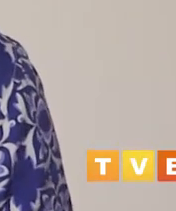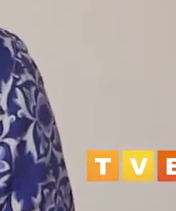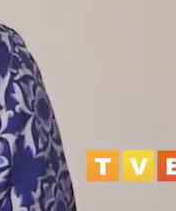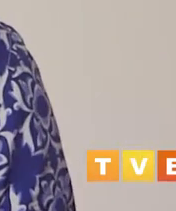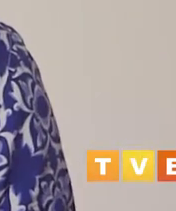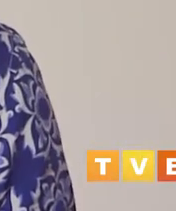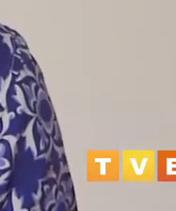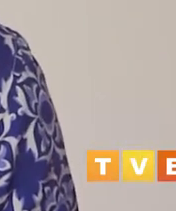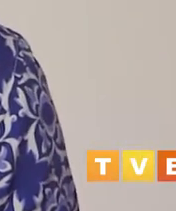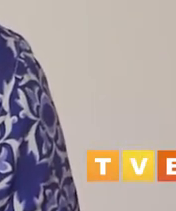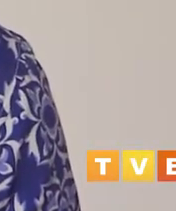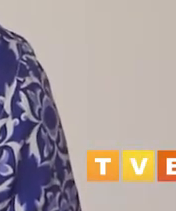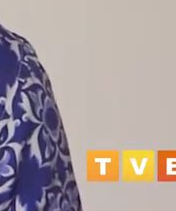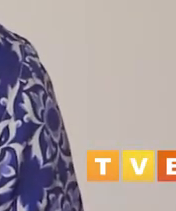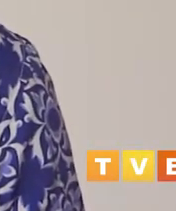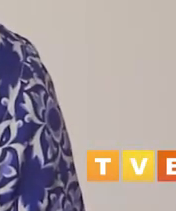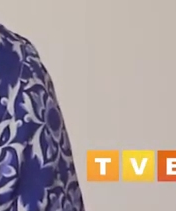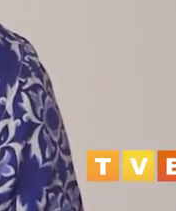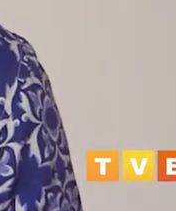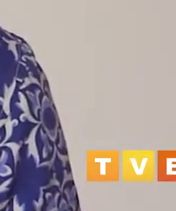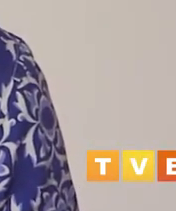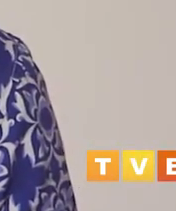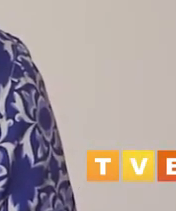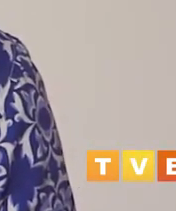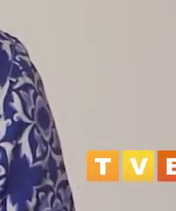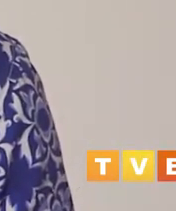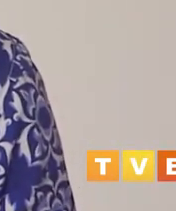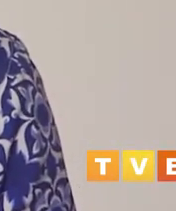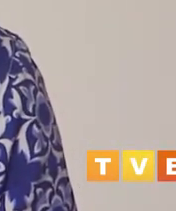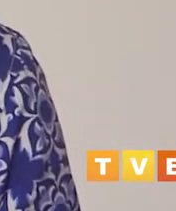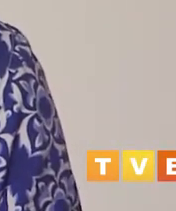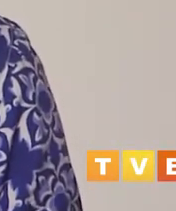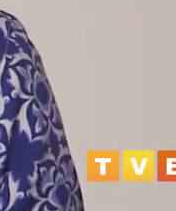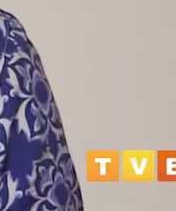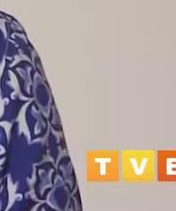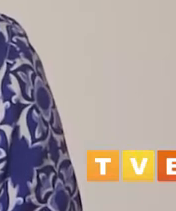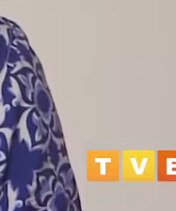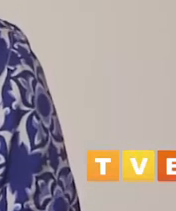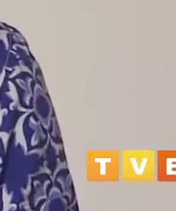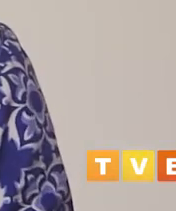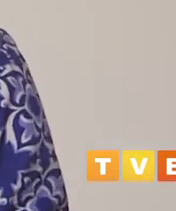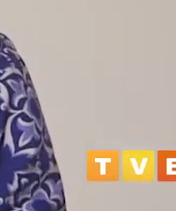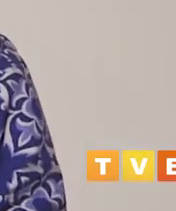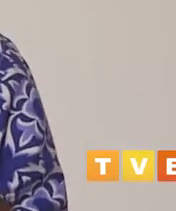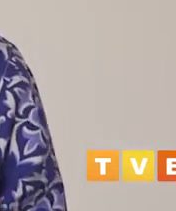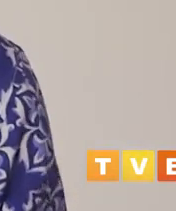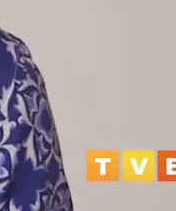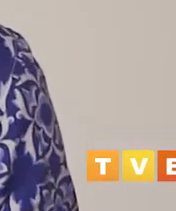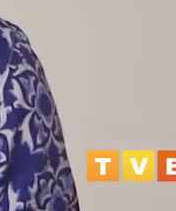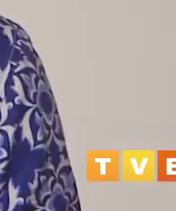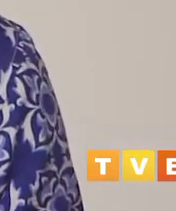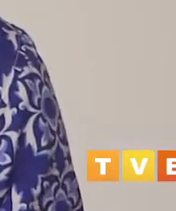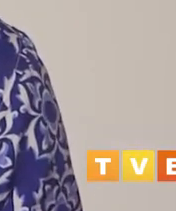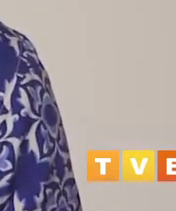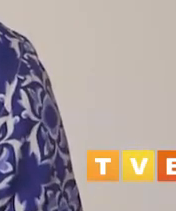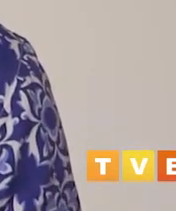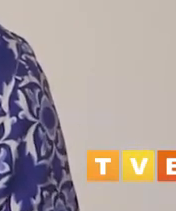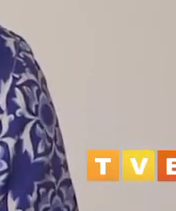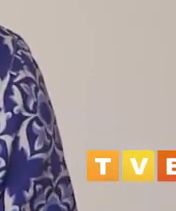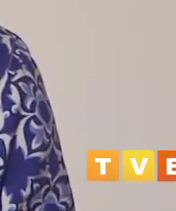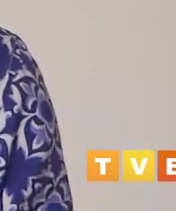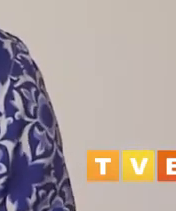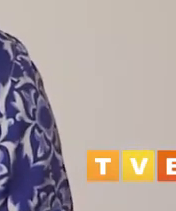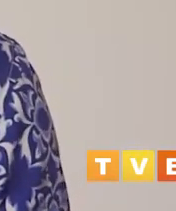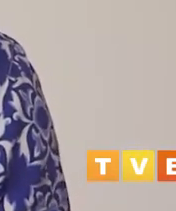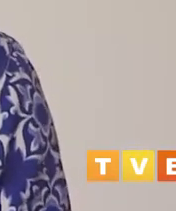desenvolvimento e gestão social pela ufma e assessor técnico da companhia de desenvolvimento e ação regional